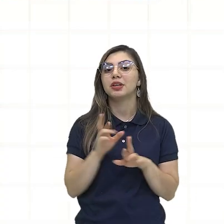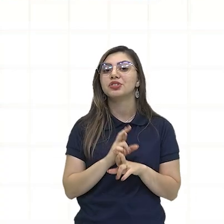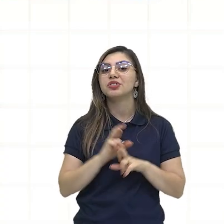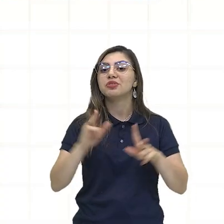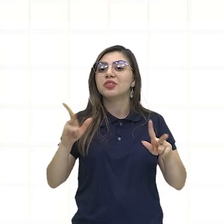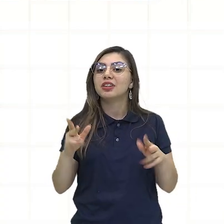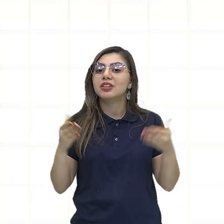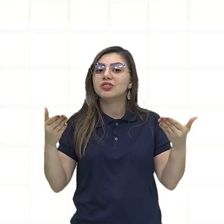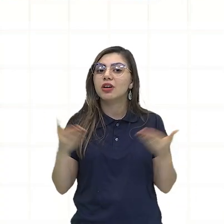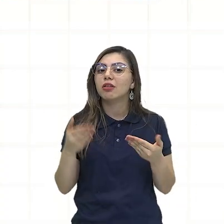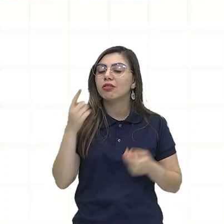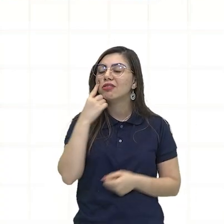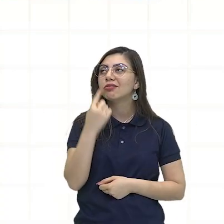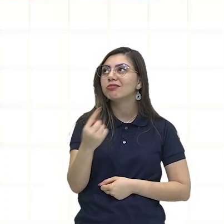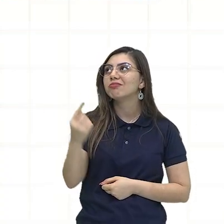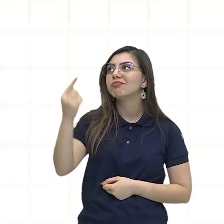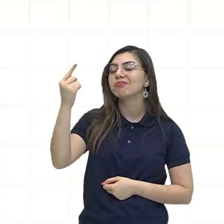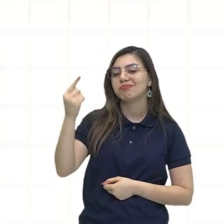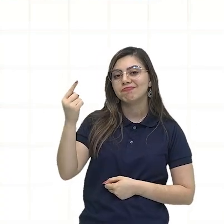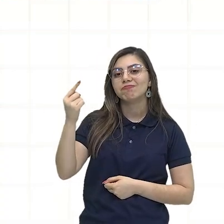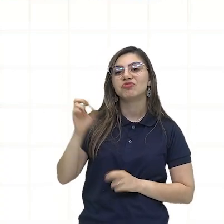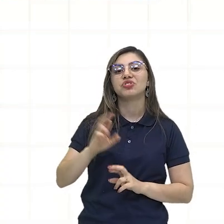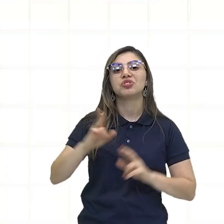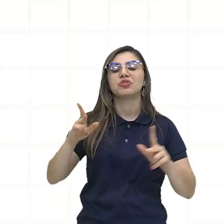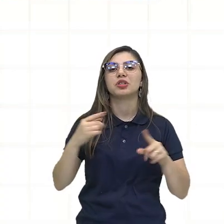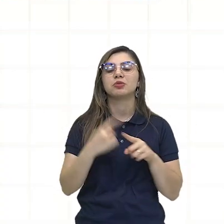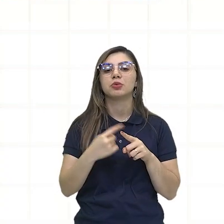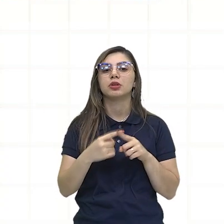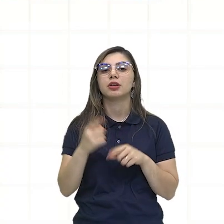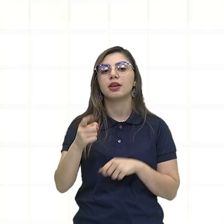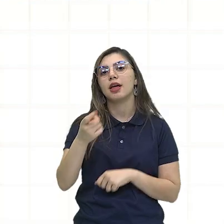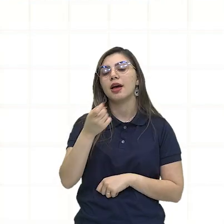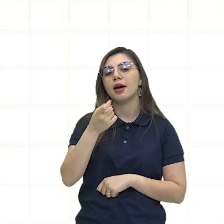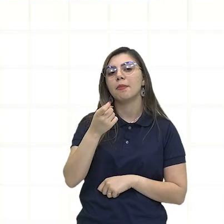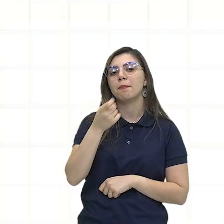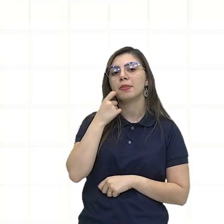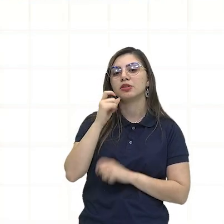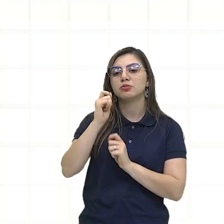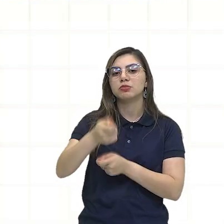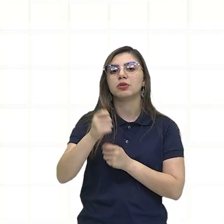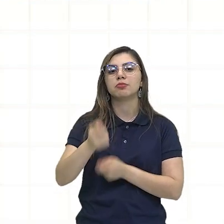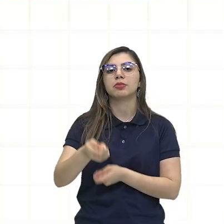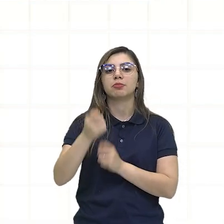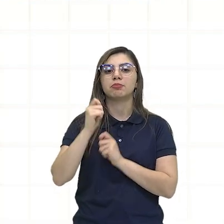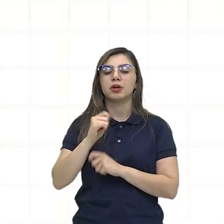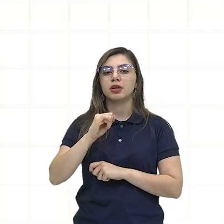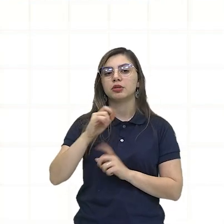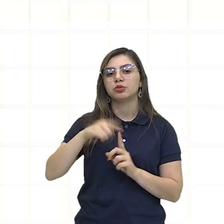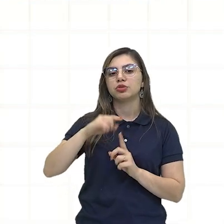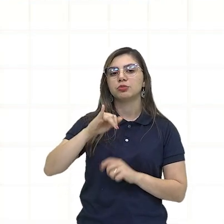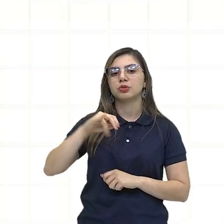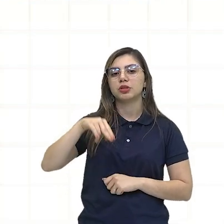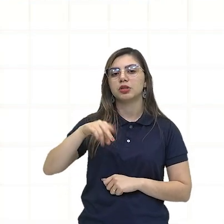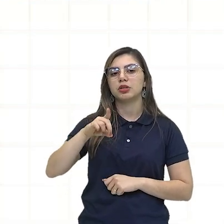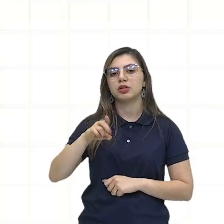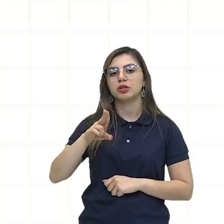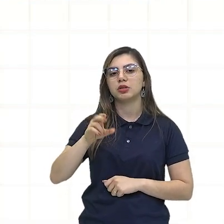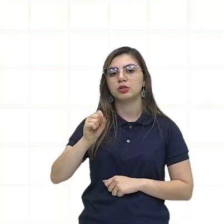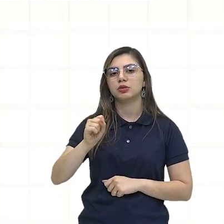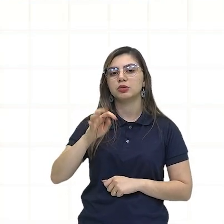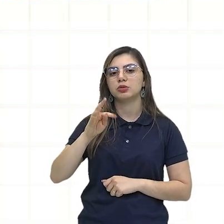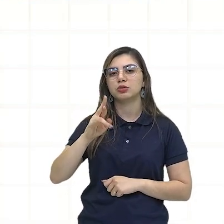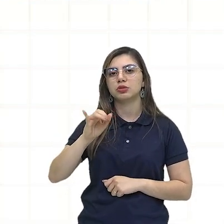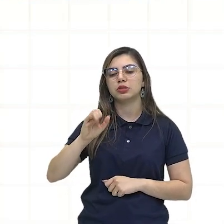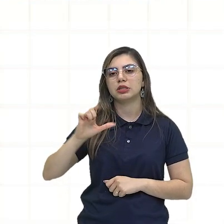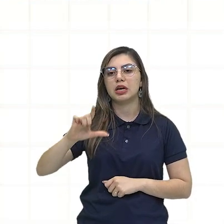do que a gente vai encontrar na pesca industrial. A pesca industrial ela vai ocorrer em alto mar, então já é mais longe